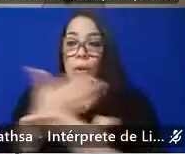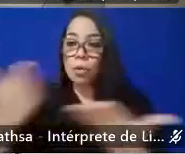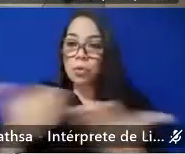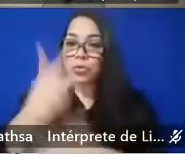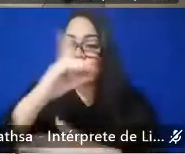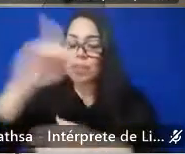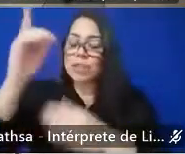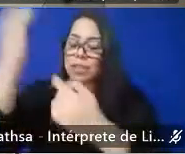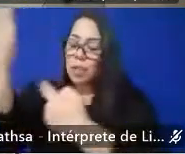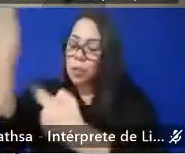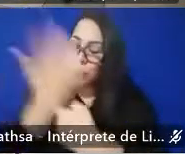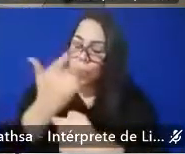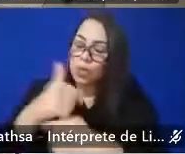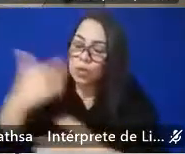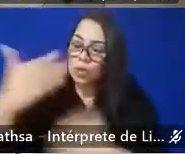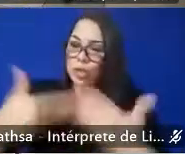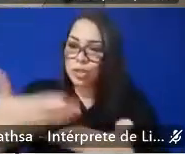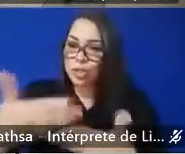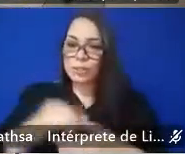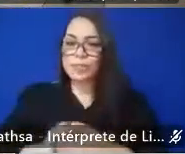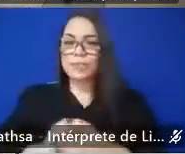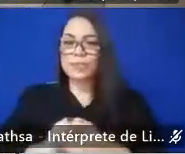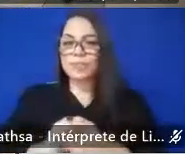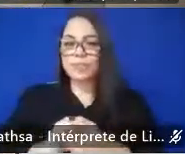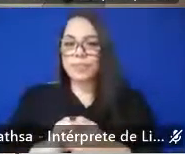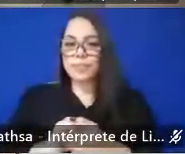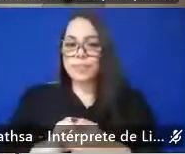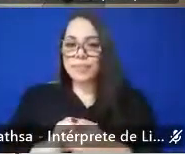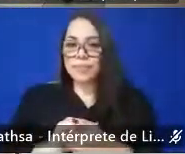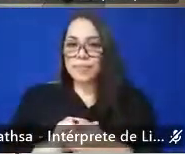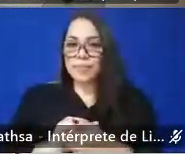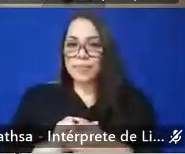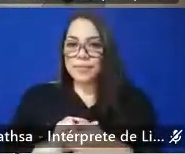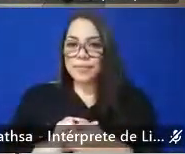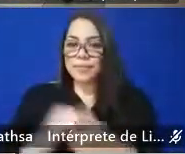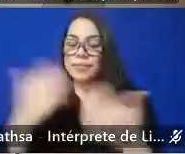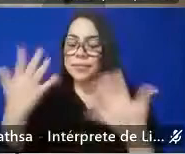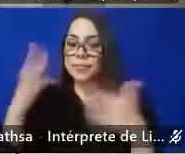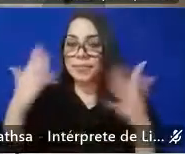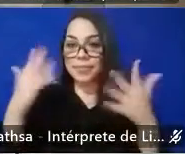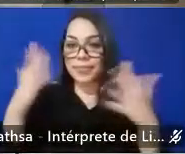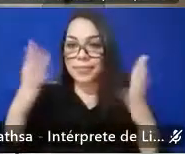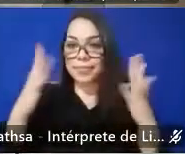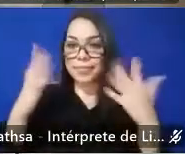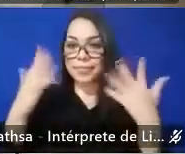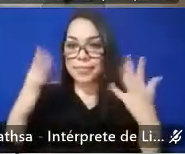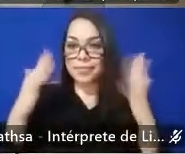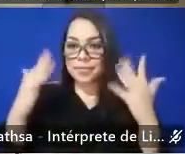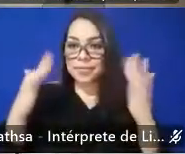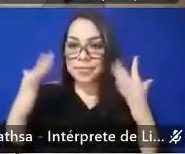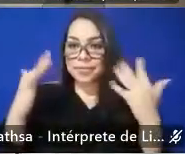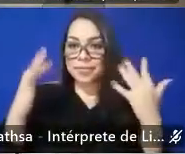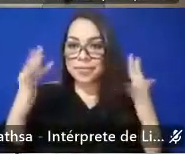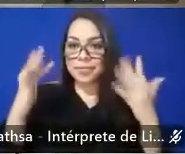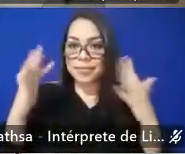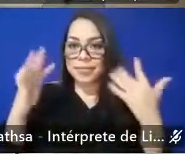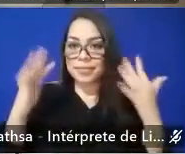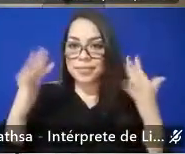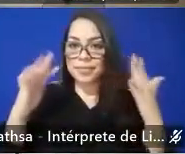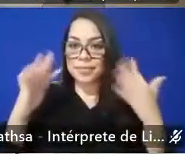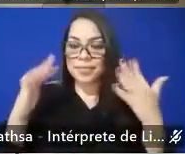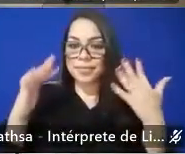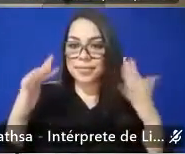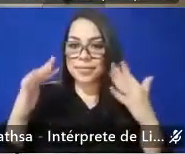jornada E aí G1 E aí